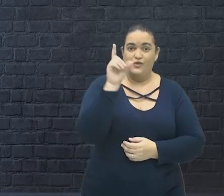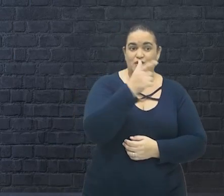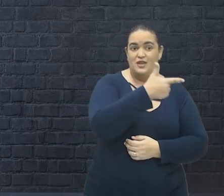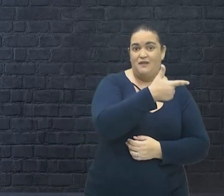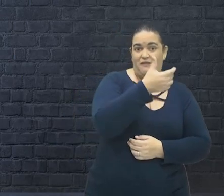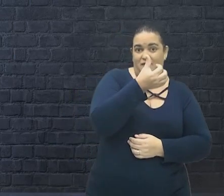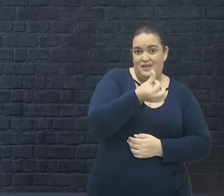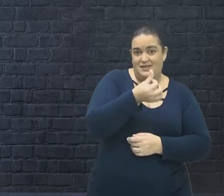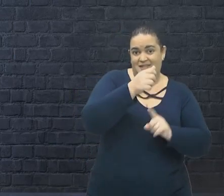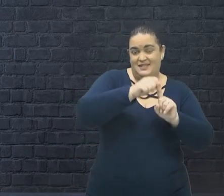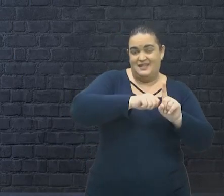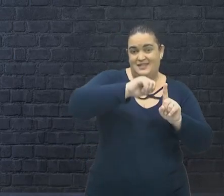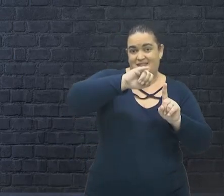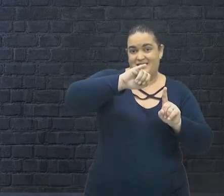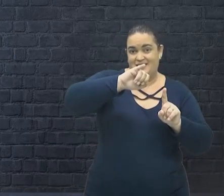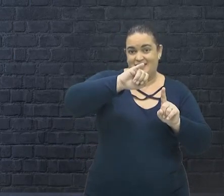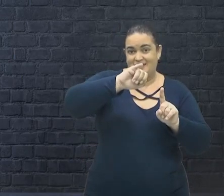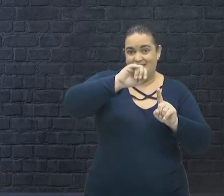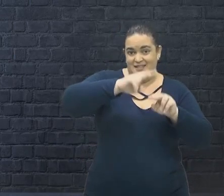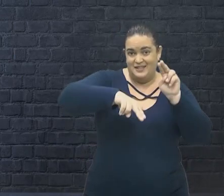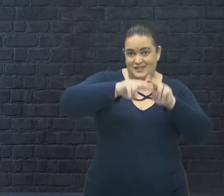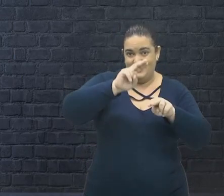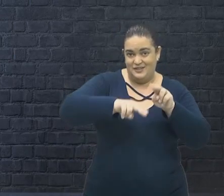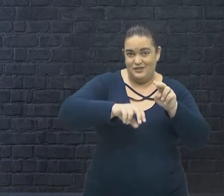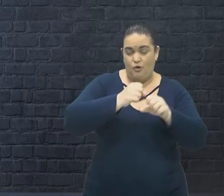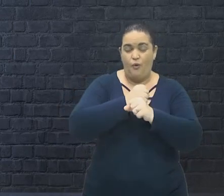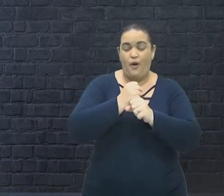Em 26 de junho de